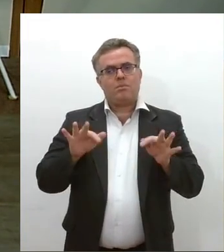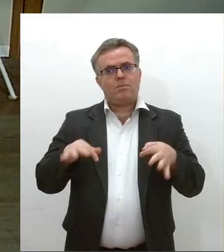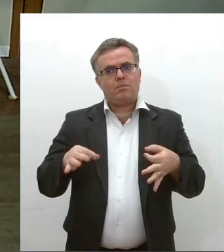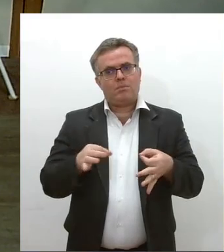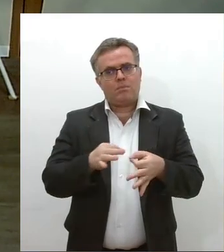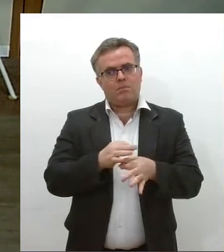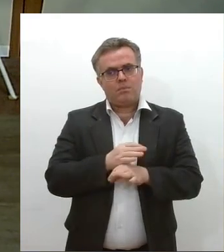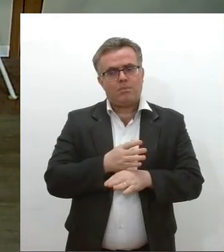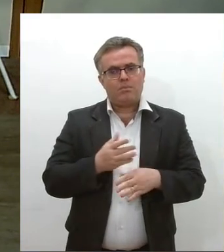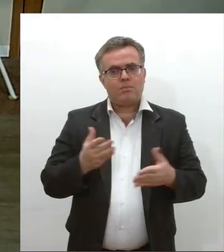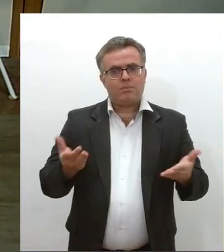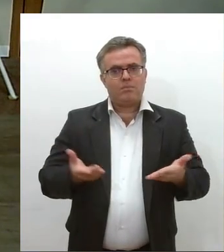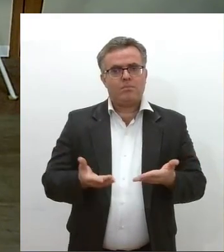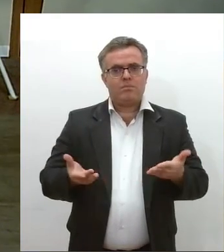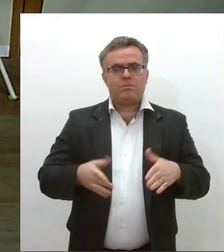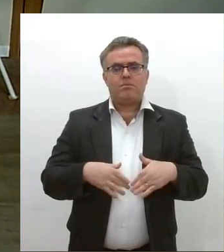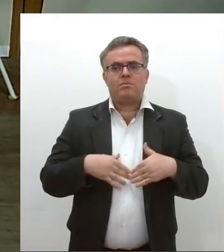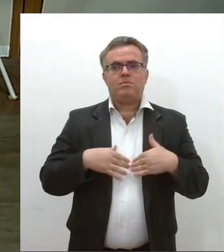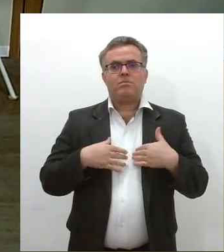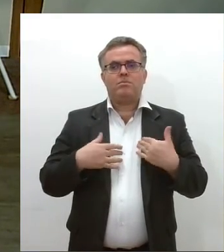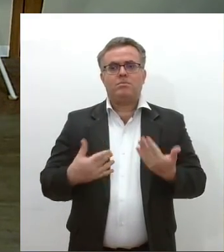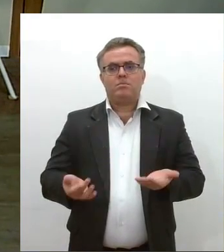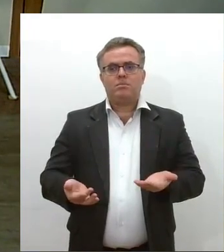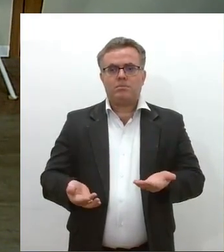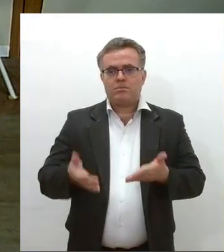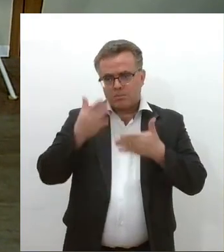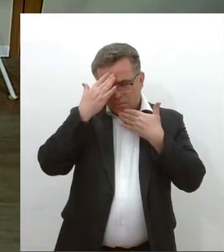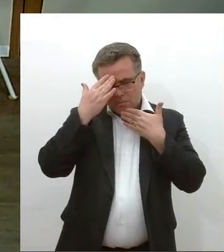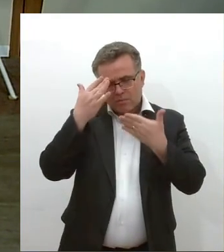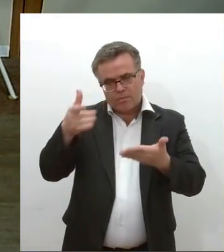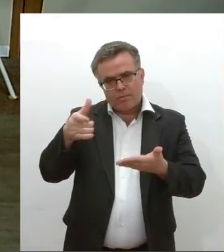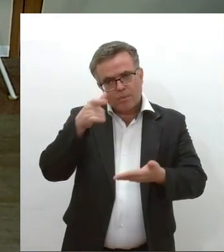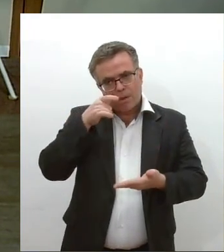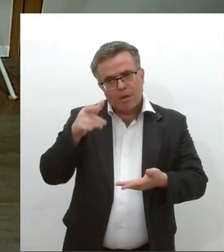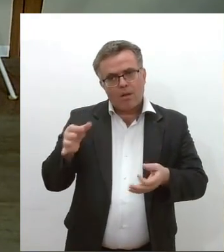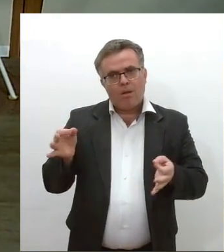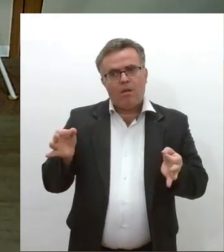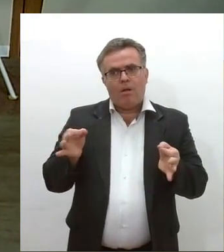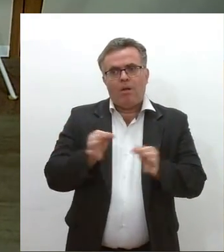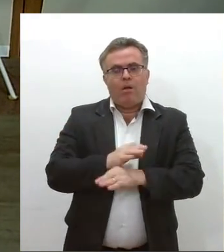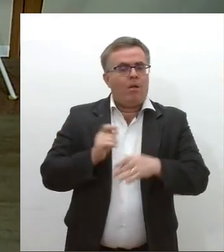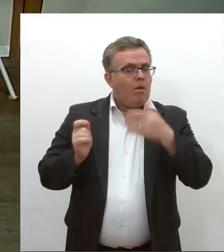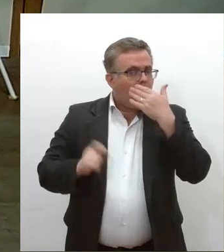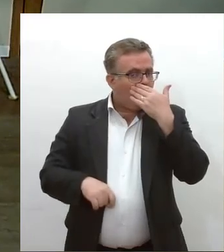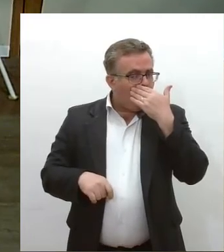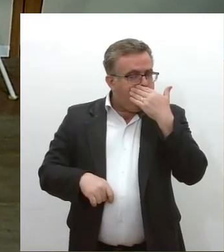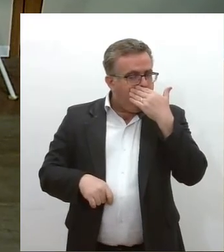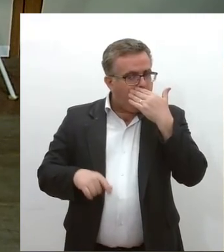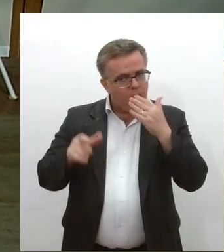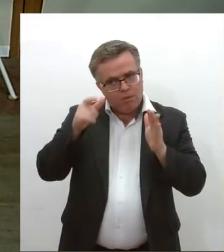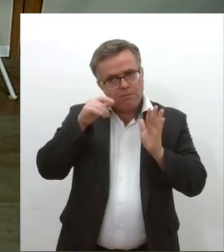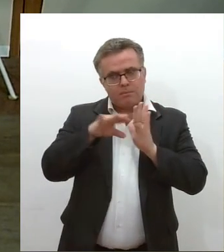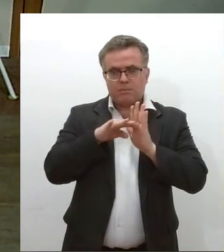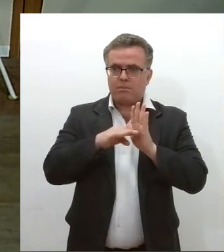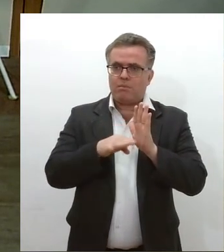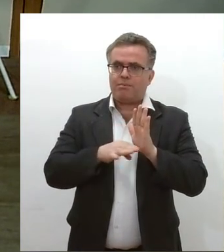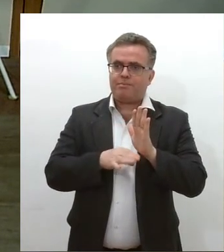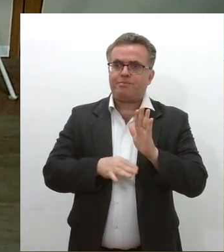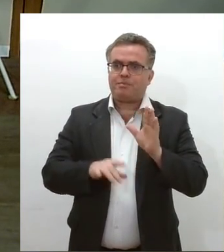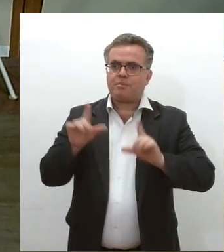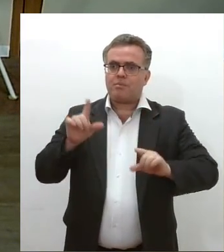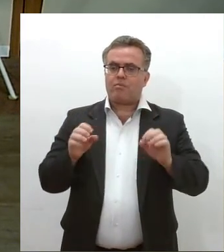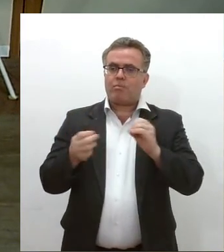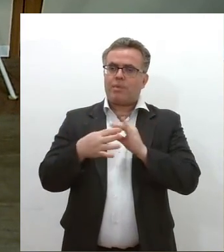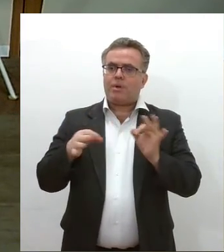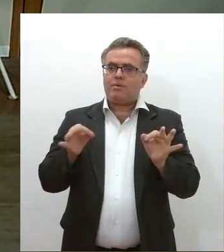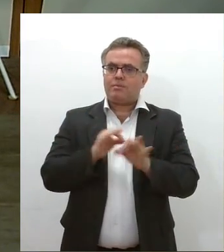no Comando com o Dicas. Obrigada pela companhia. Continue acompanhando a programação da TV Alese, seguindo e interagindo com a gente nas redes